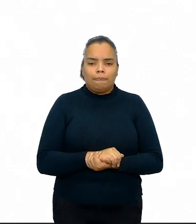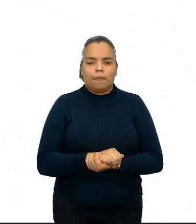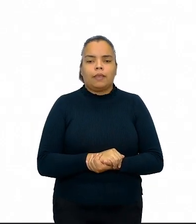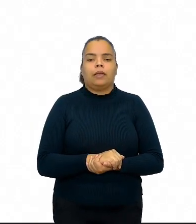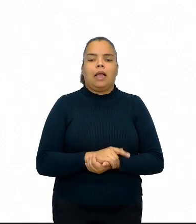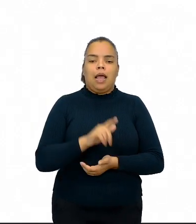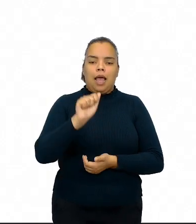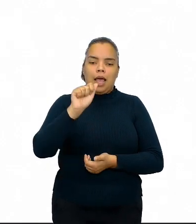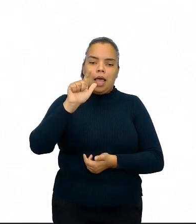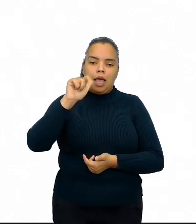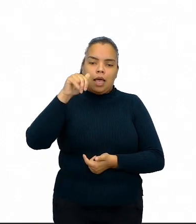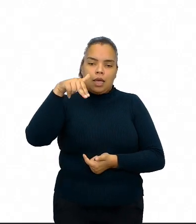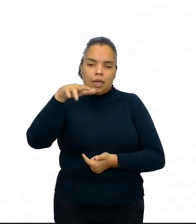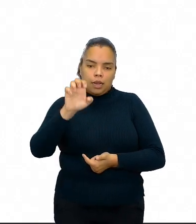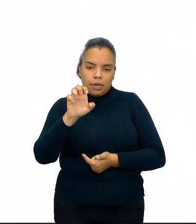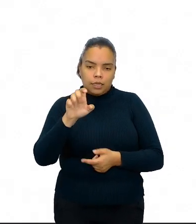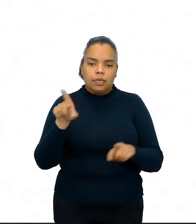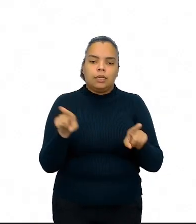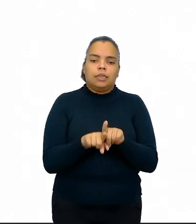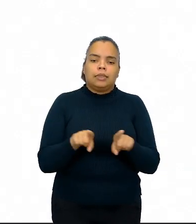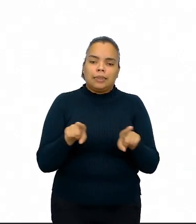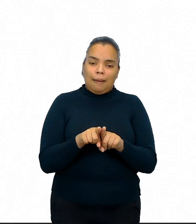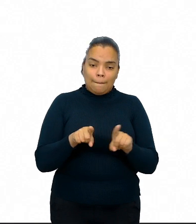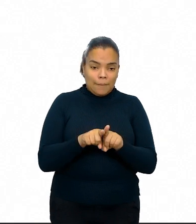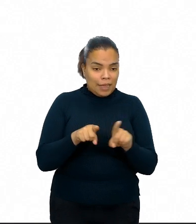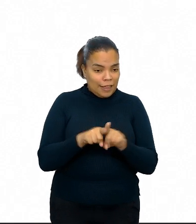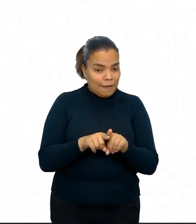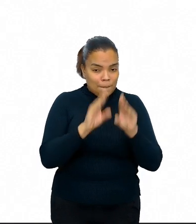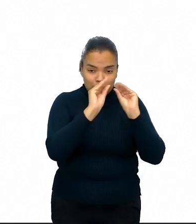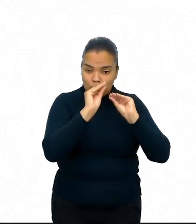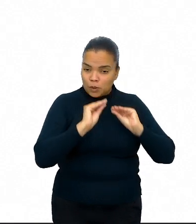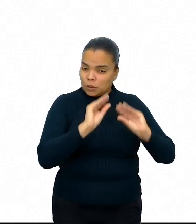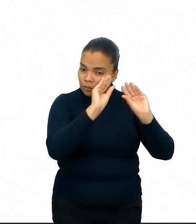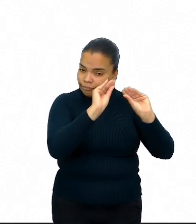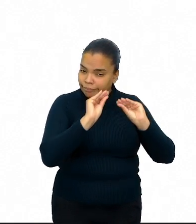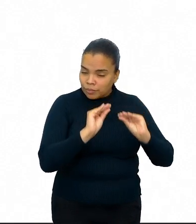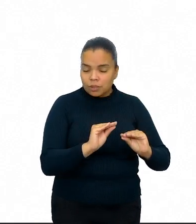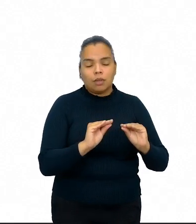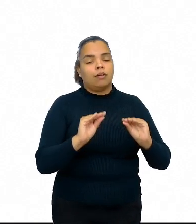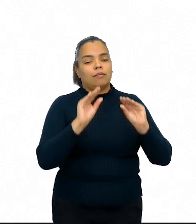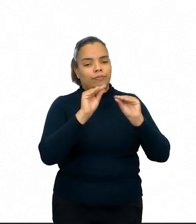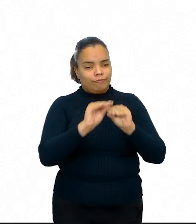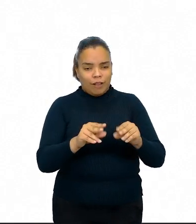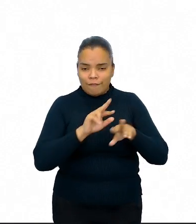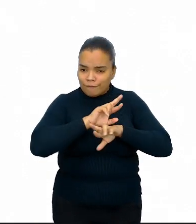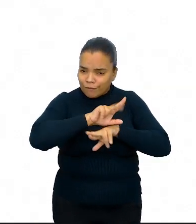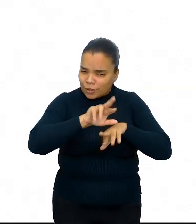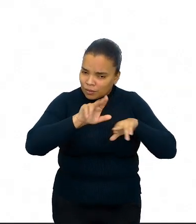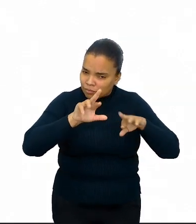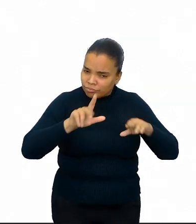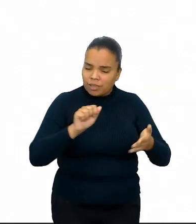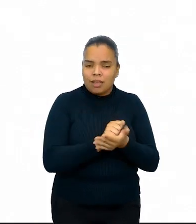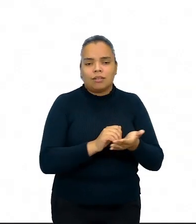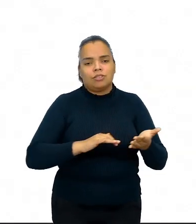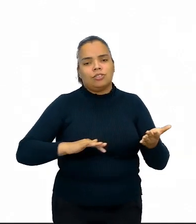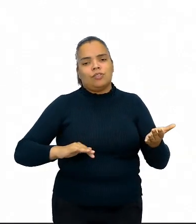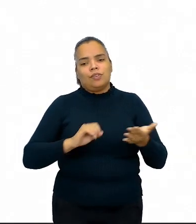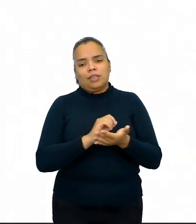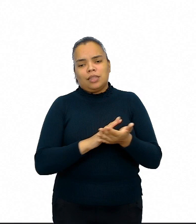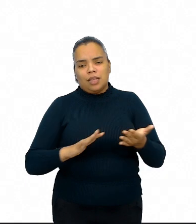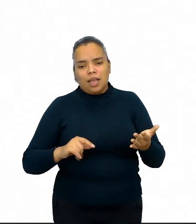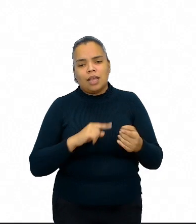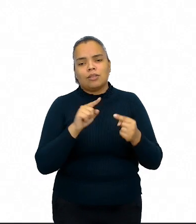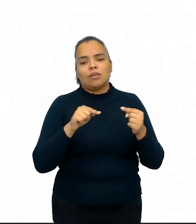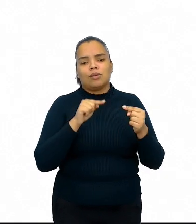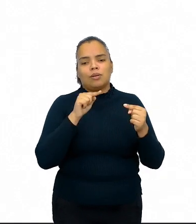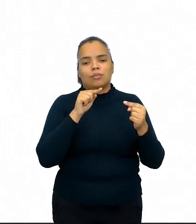Lide também deixou várias postagens também relacionadas aí à chave dicotômica e relacionada aos